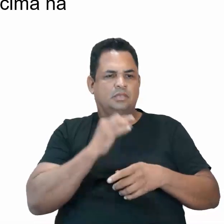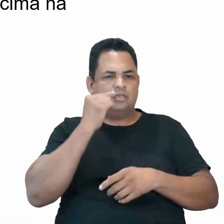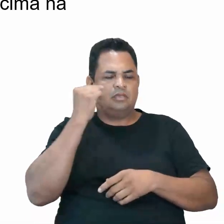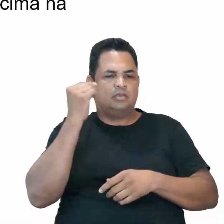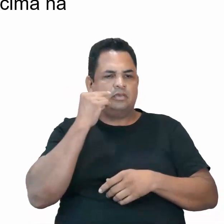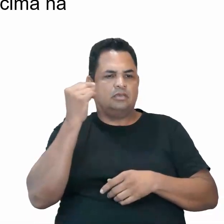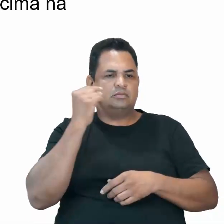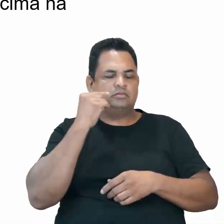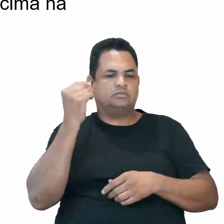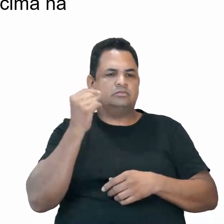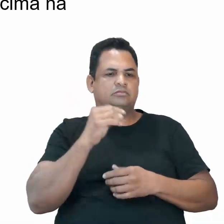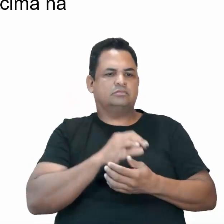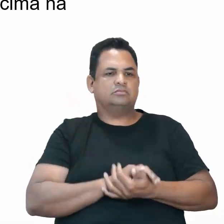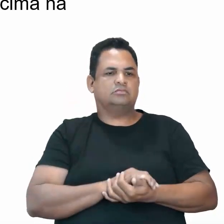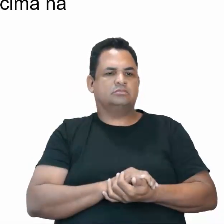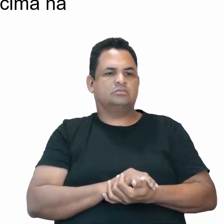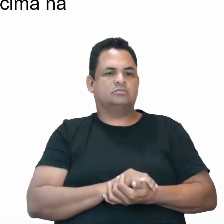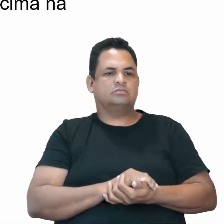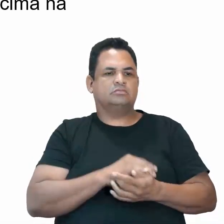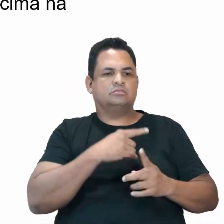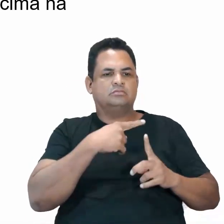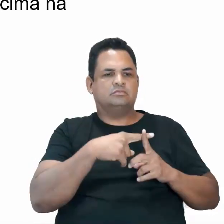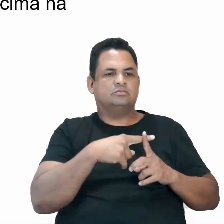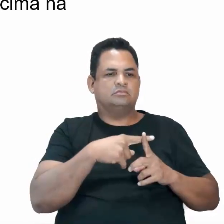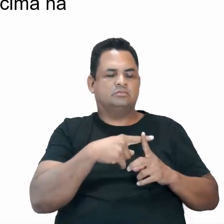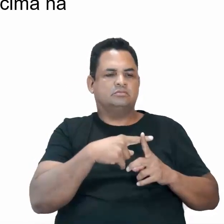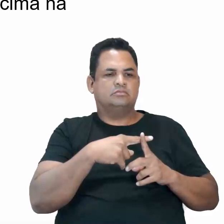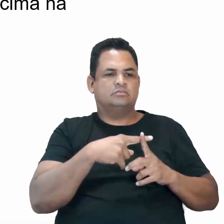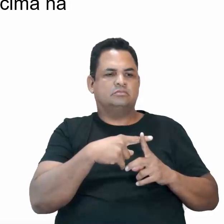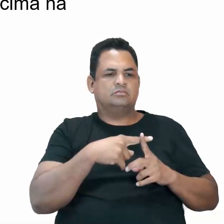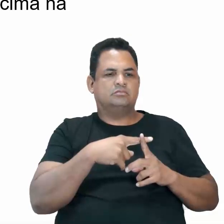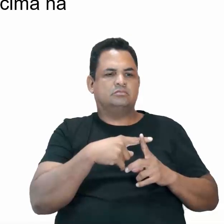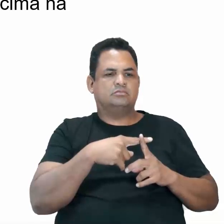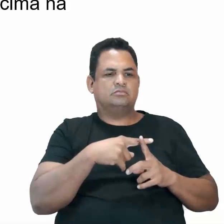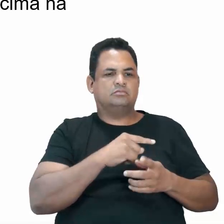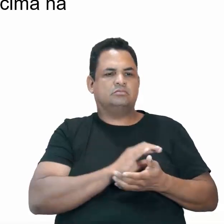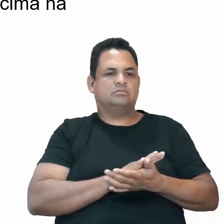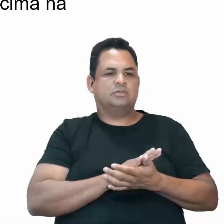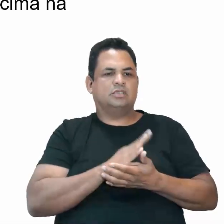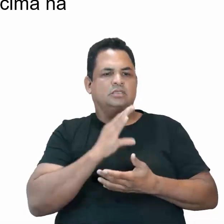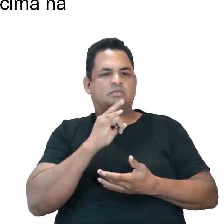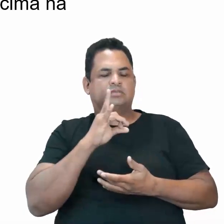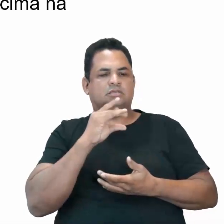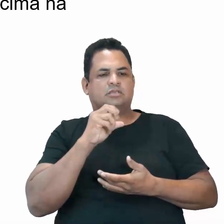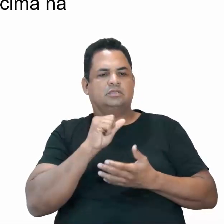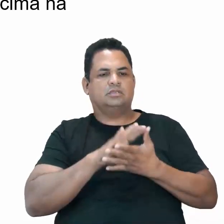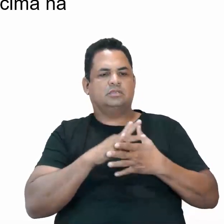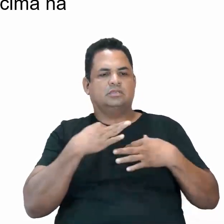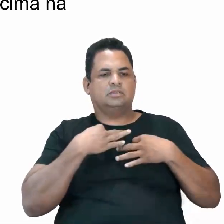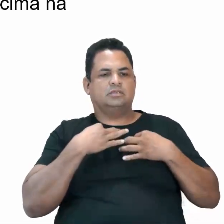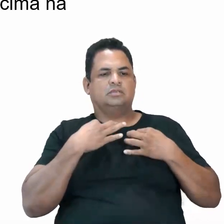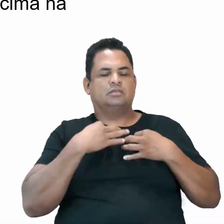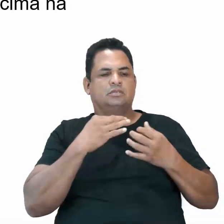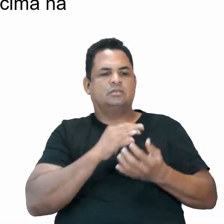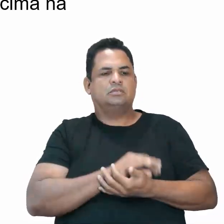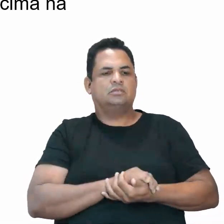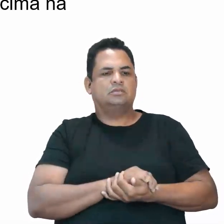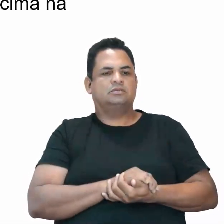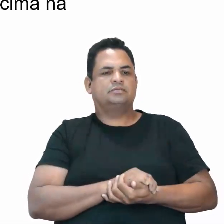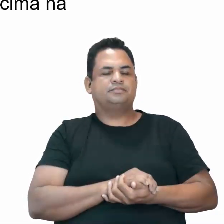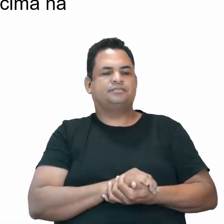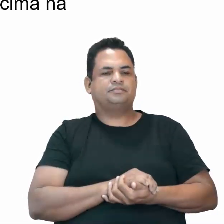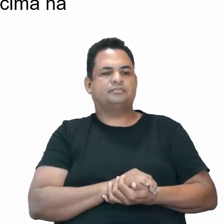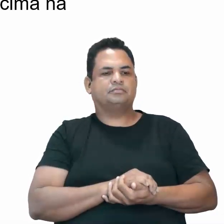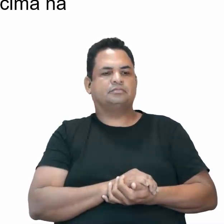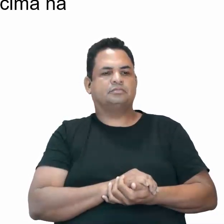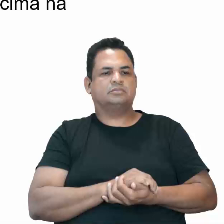gato, né? Pele de gato positivo, né? Em relação à seda. Mas se a pele de gato atritar com a